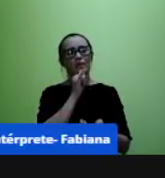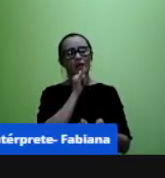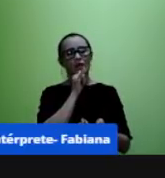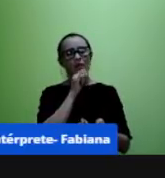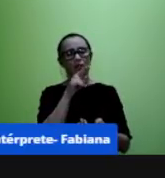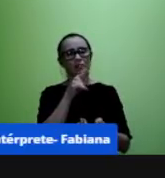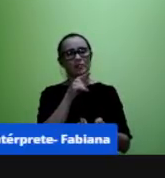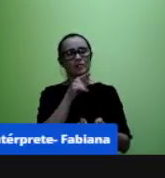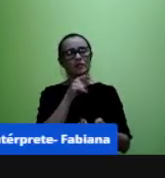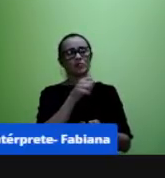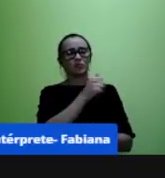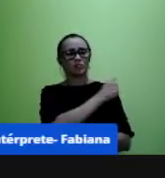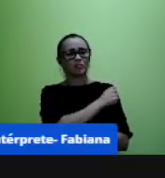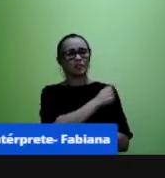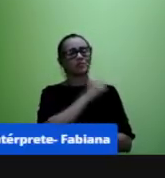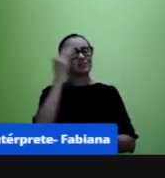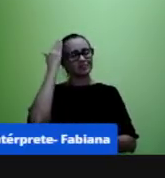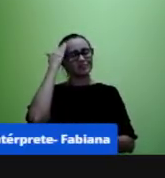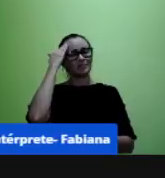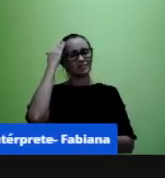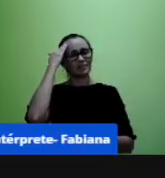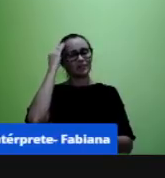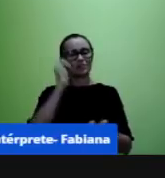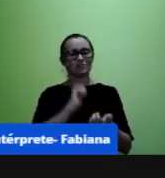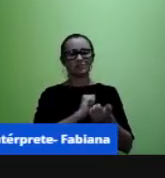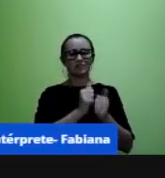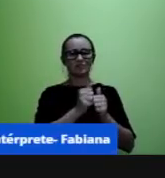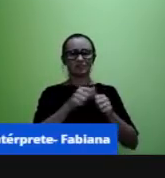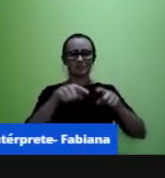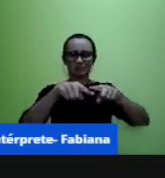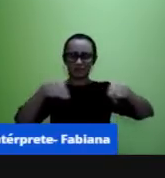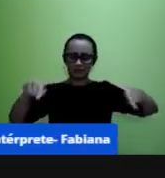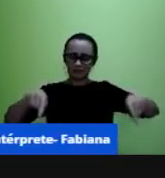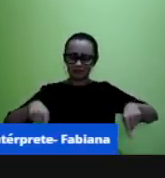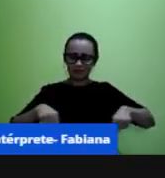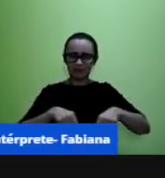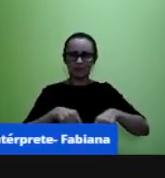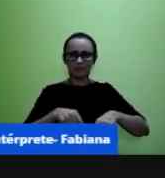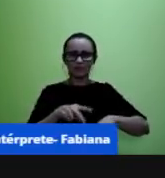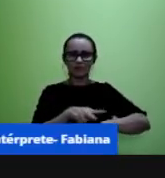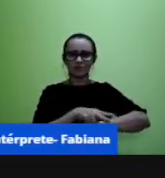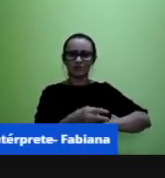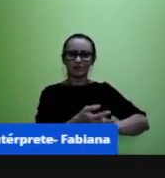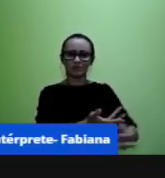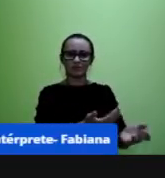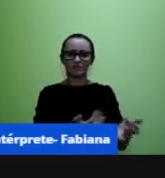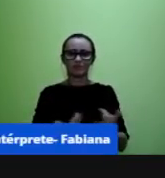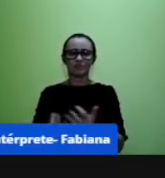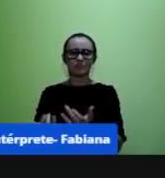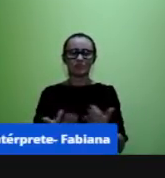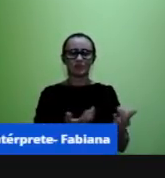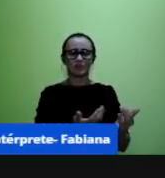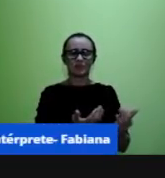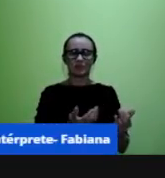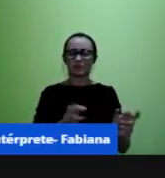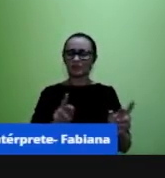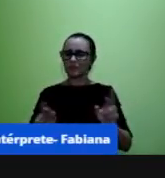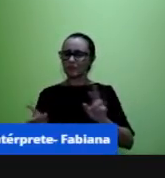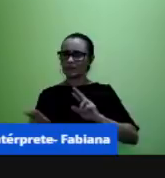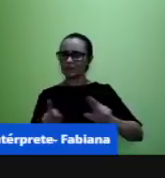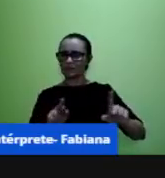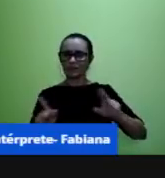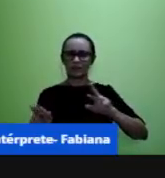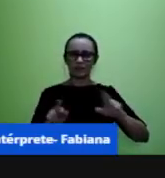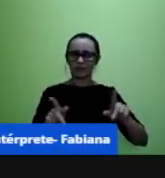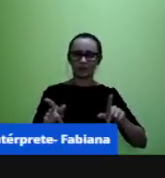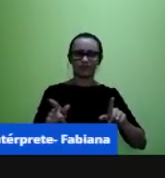dos esportes de campo? Nós colocamos lá sim, não ou parcial. Ele diferenciou o esporte de campo de outro